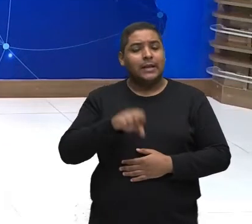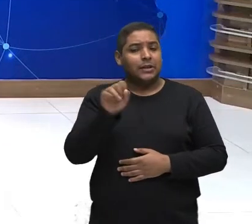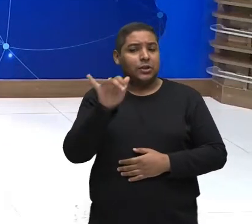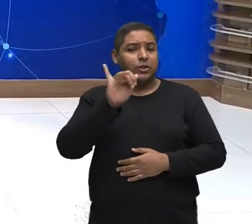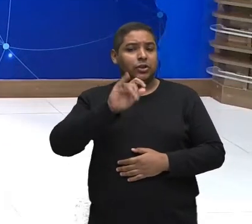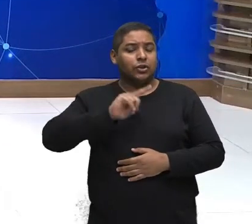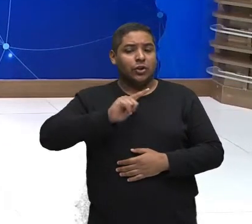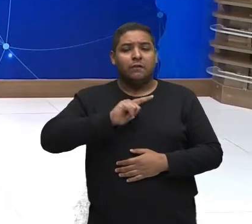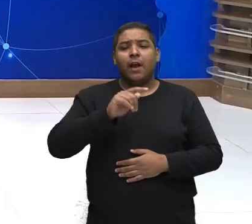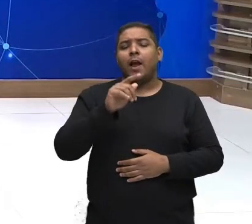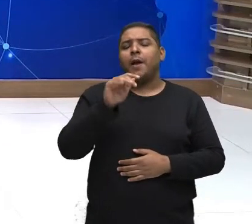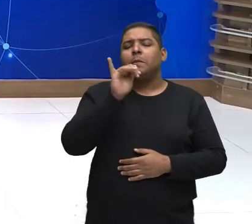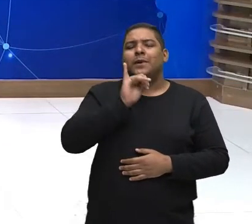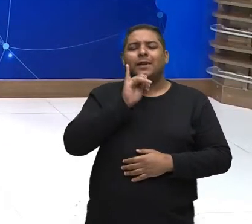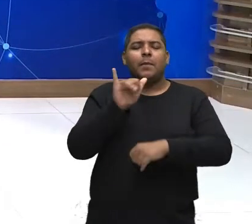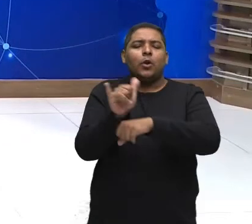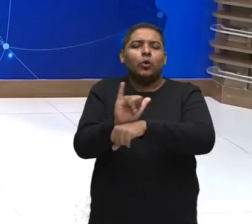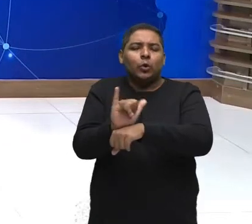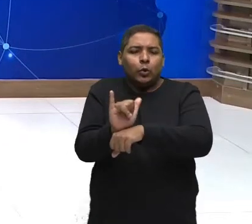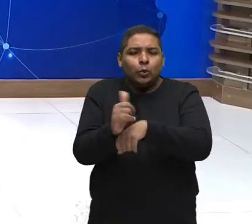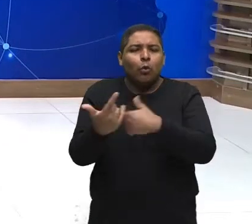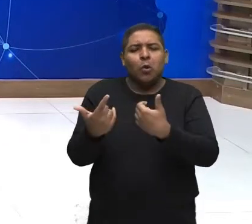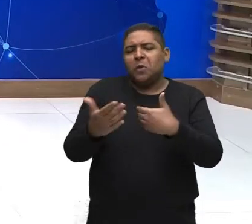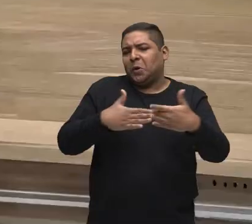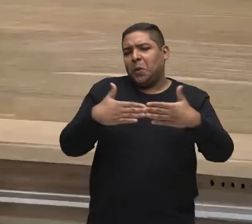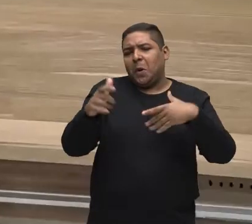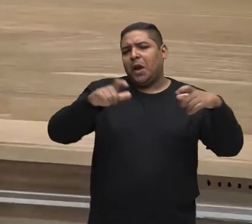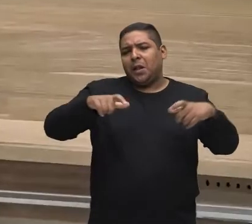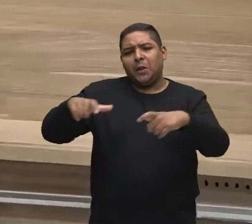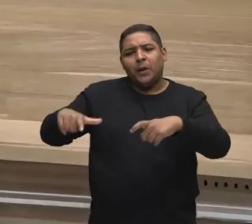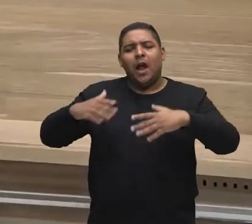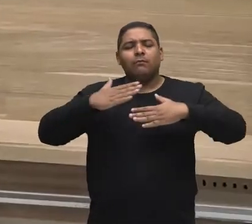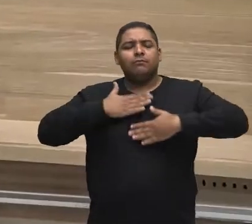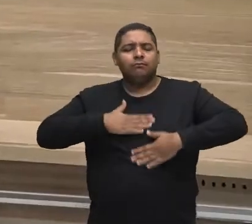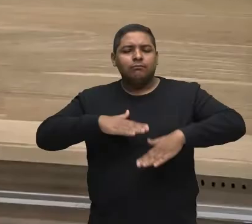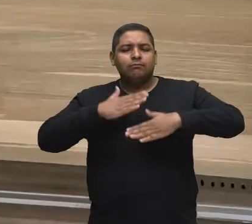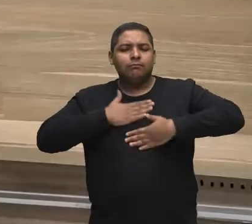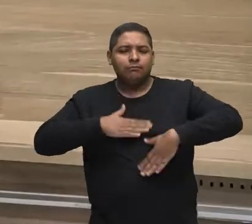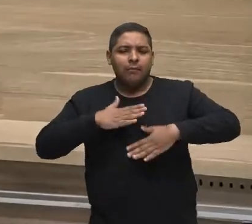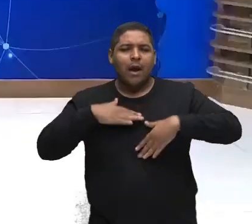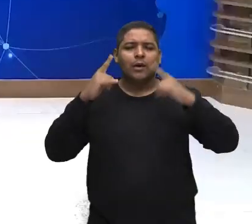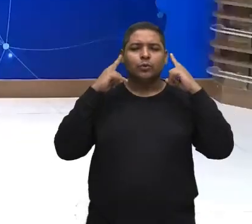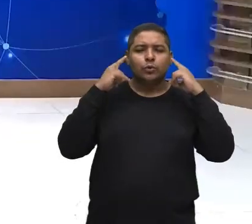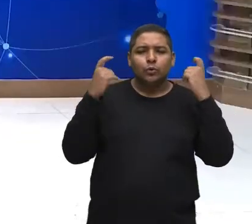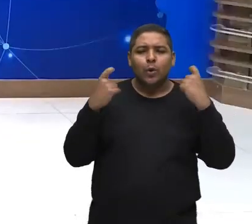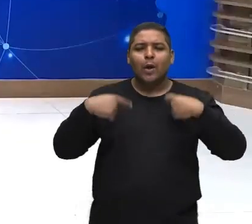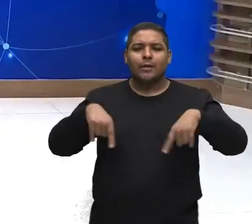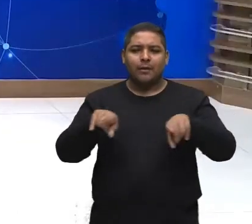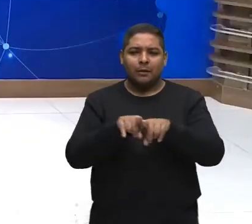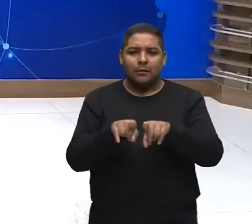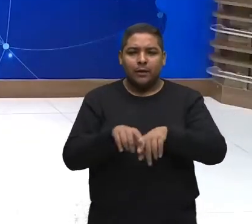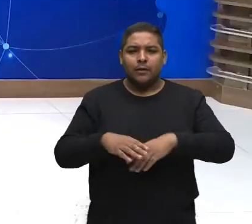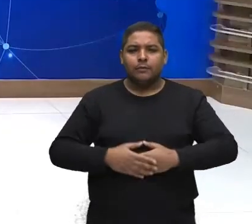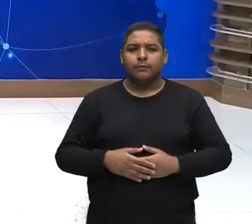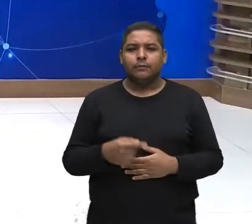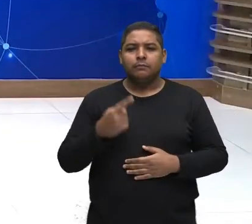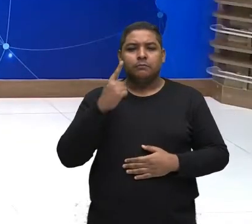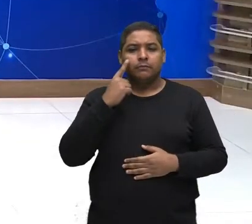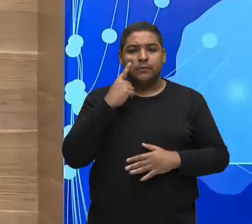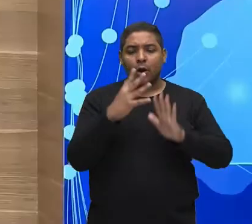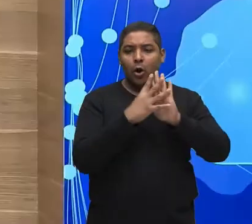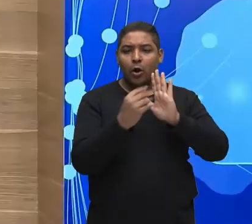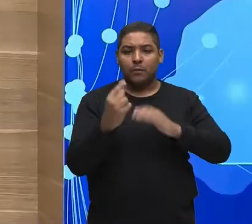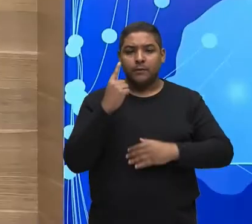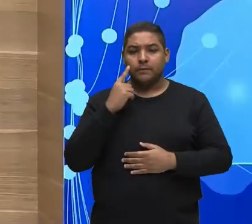músicas do YouTube, ou onde você quiser colocar uma música relaxante, confortável, você coloca o som e você